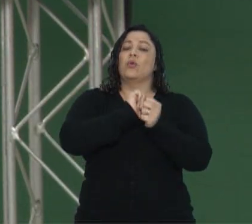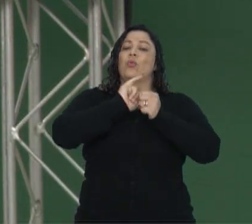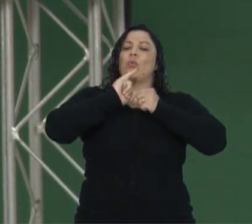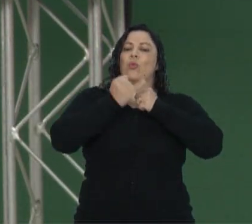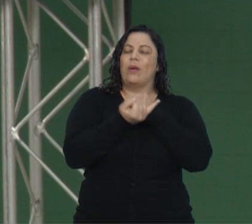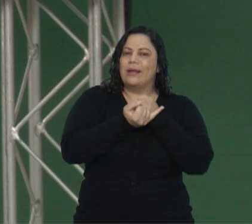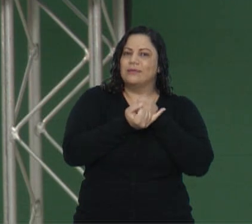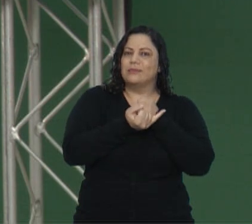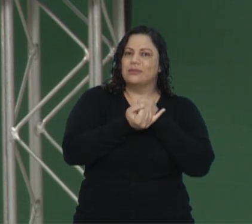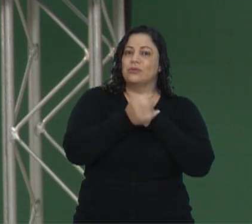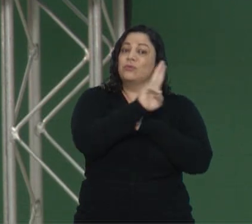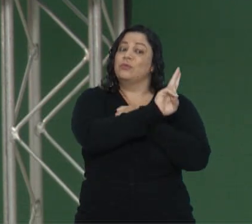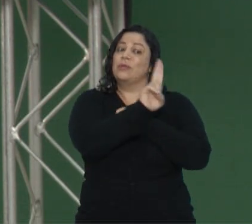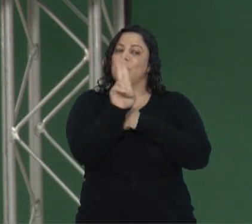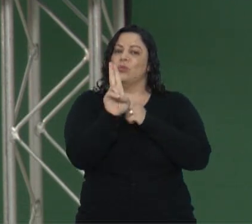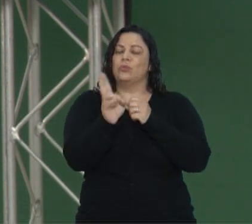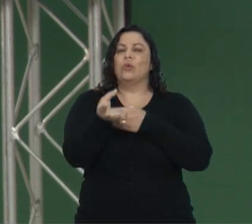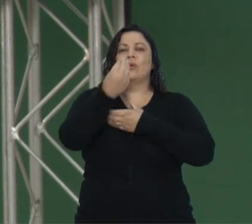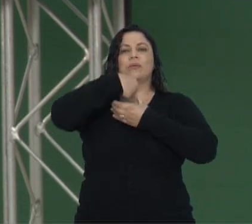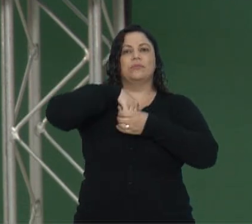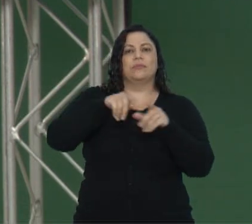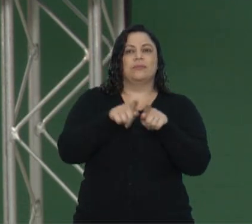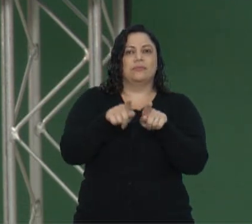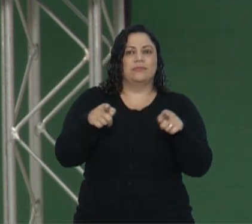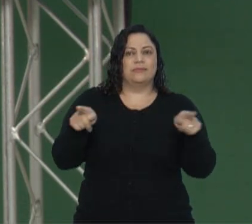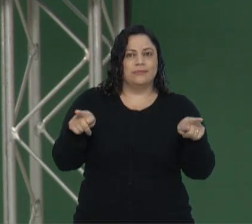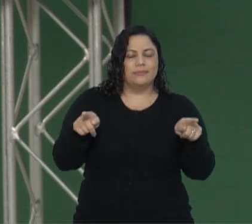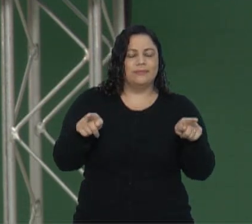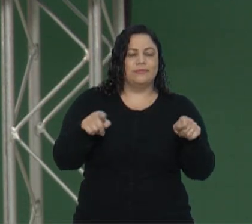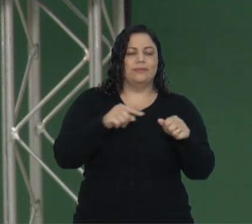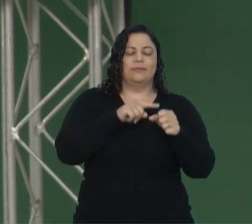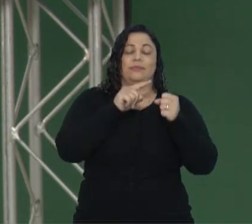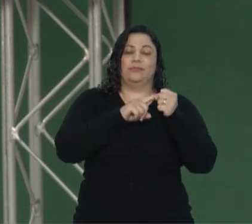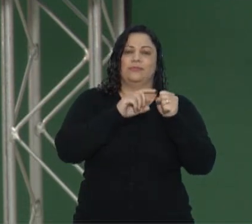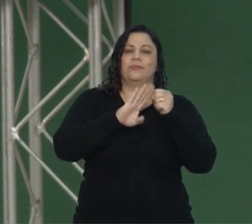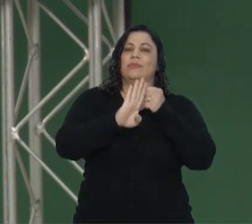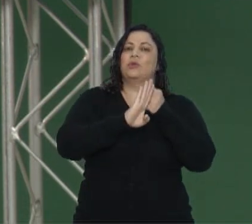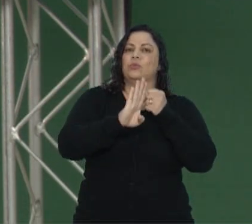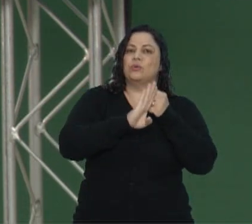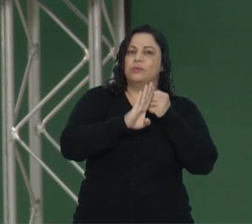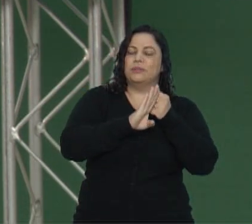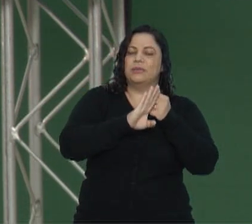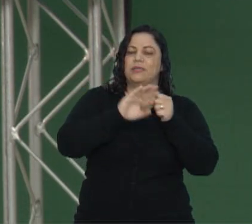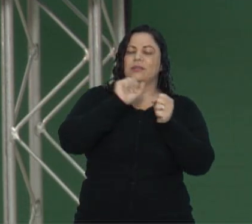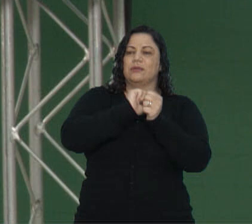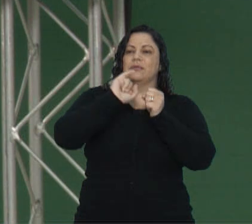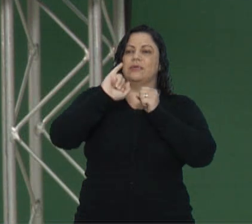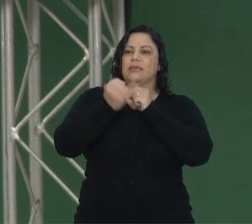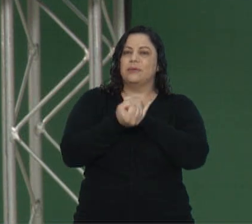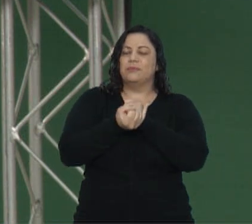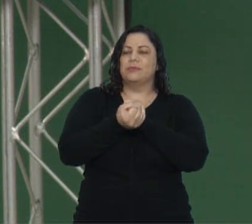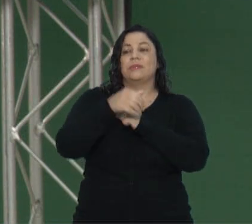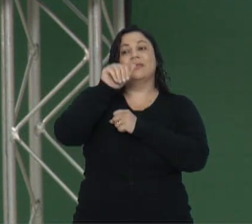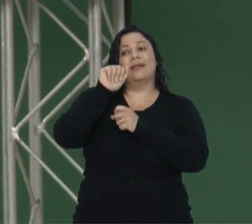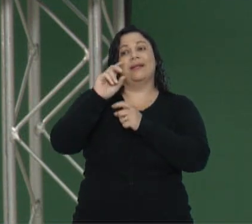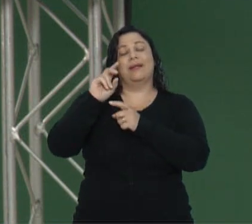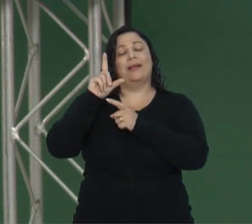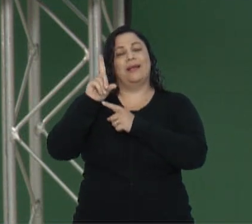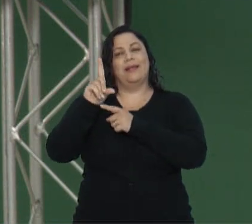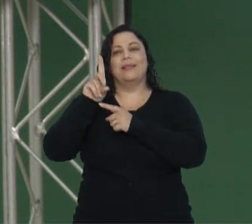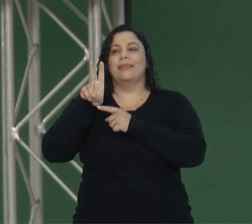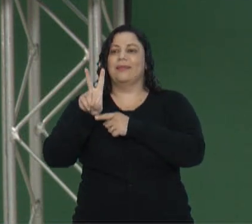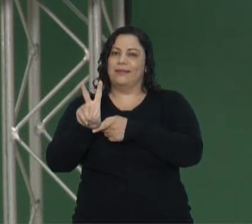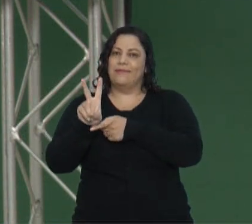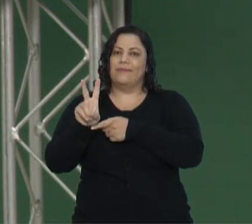nome na gramática. A gente falou três nomes, não é? Substantivo, o adjetivo e advérbio, tá? Por